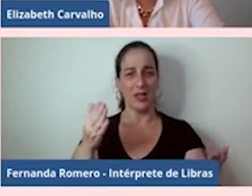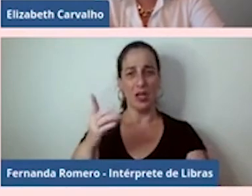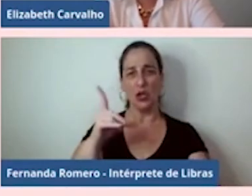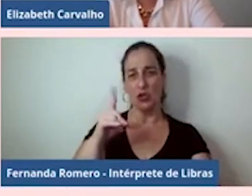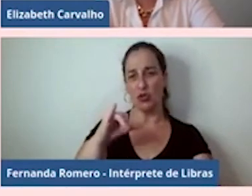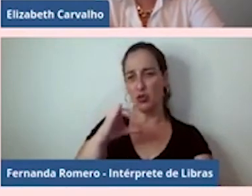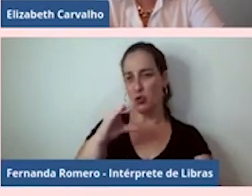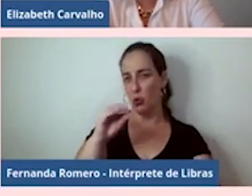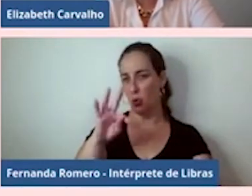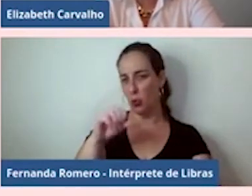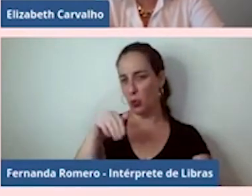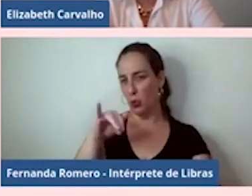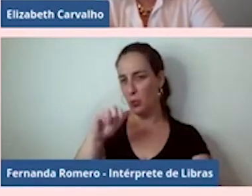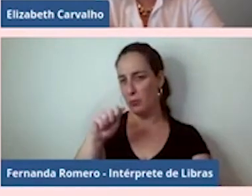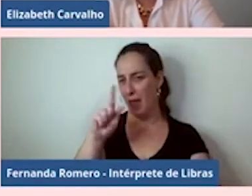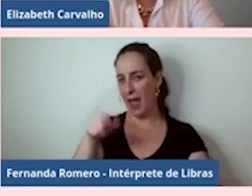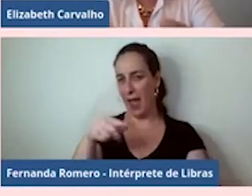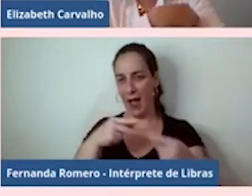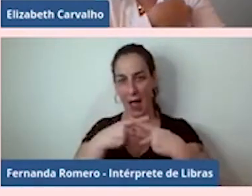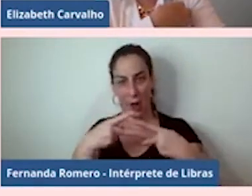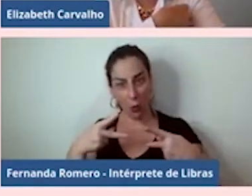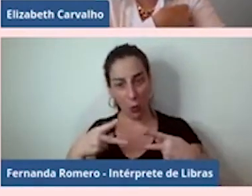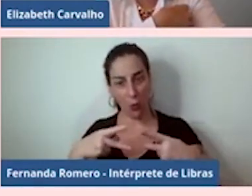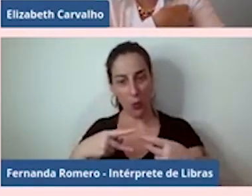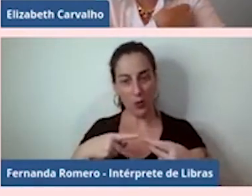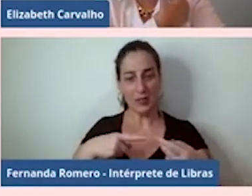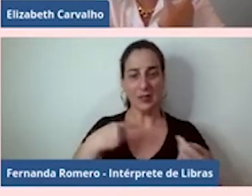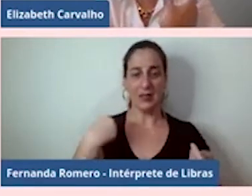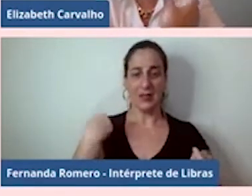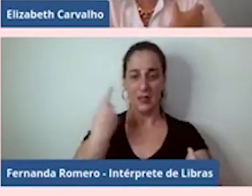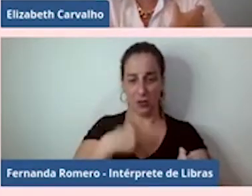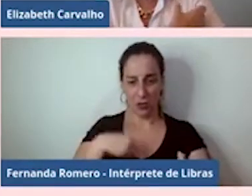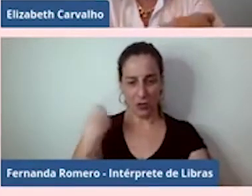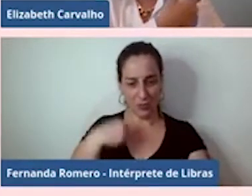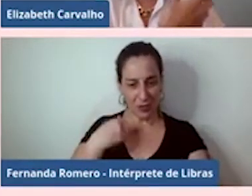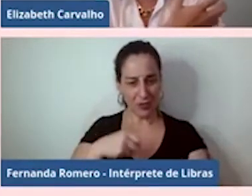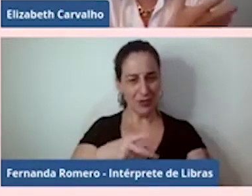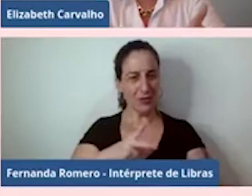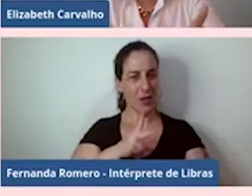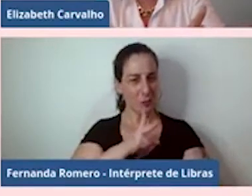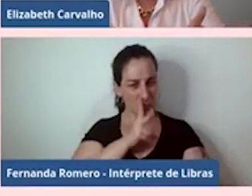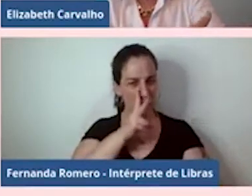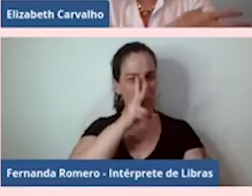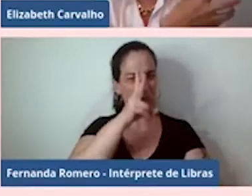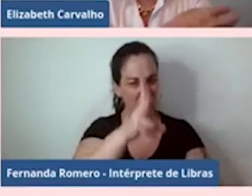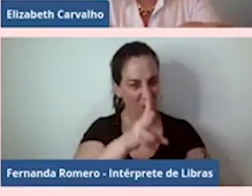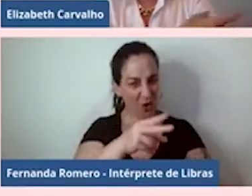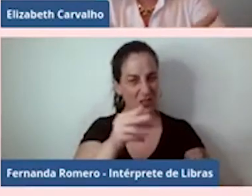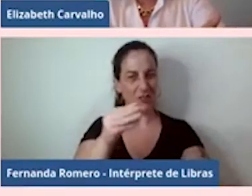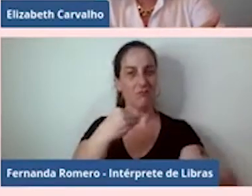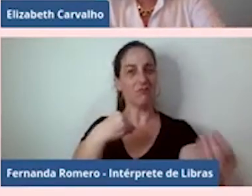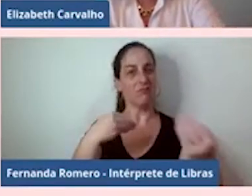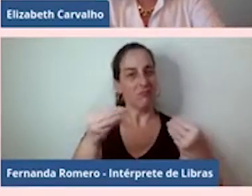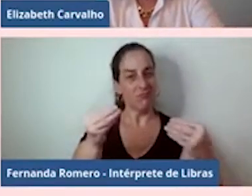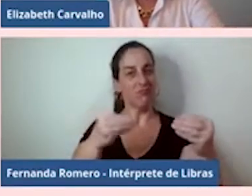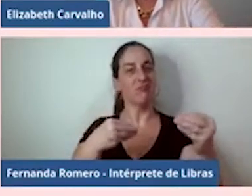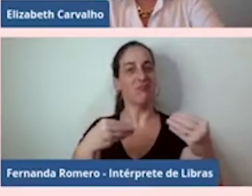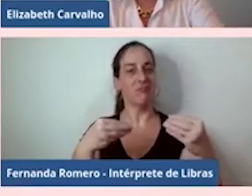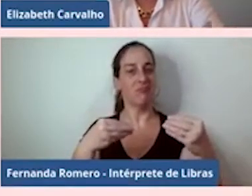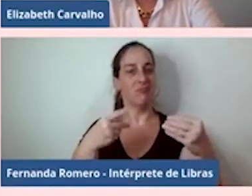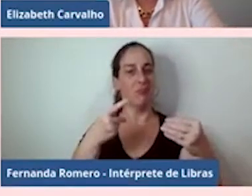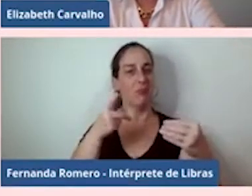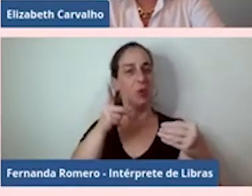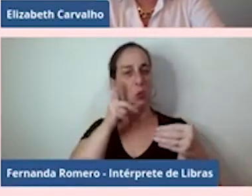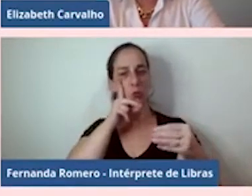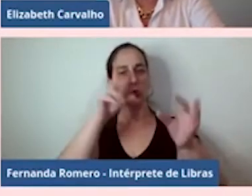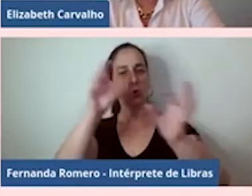são pontos e realidades que a gente tem que ter força e resiliência para poder acomodar,